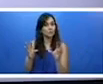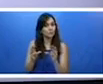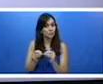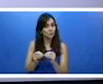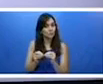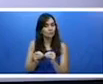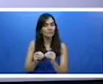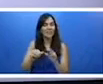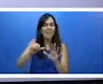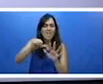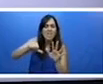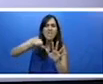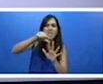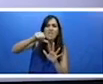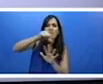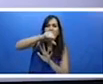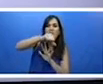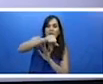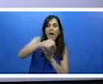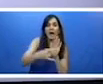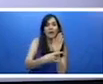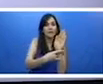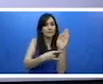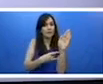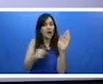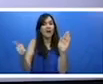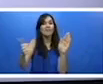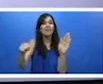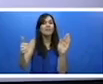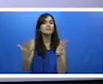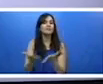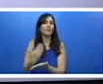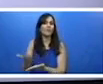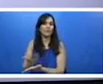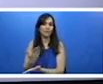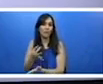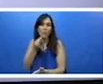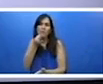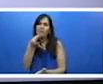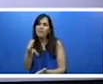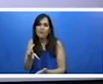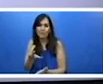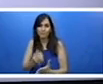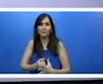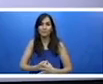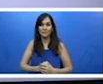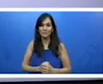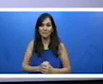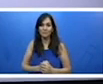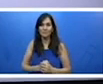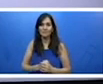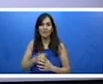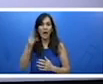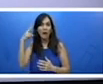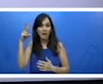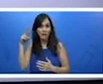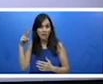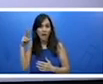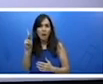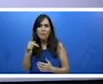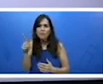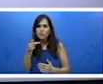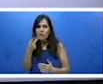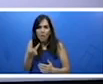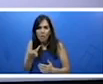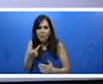enredo, enquanto a resenha traz uma avaliação da obra, uma opinião sobre ela. Lembra que eu disse